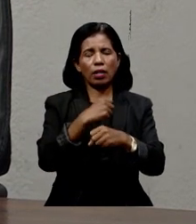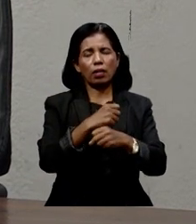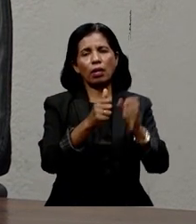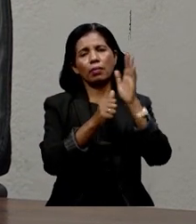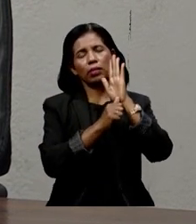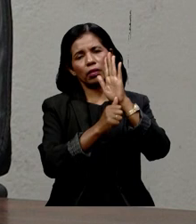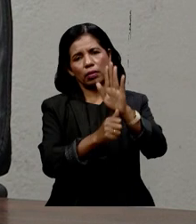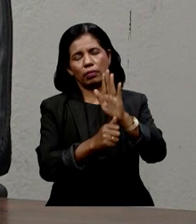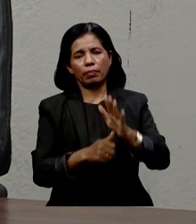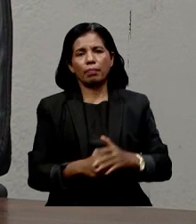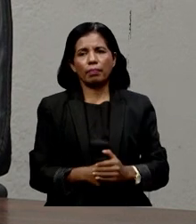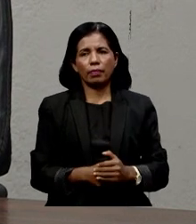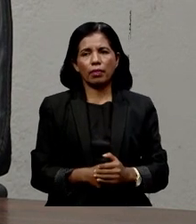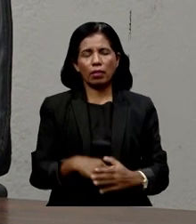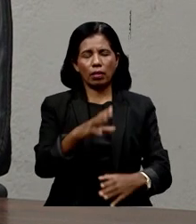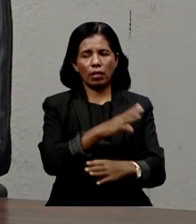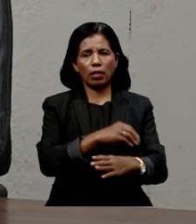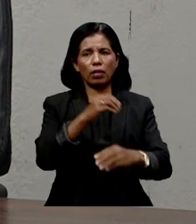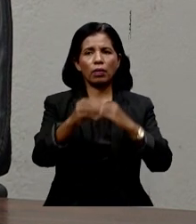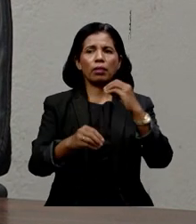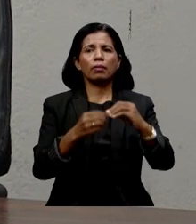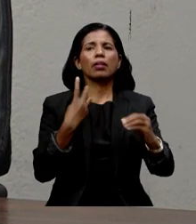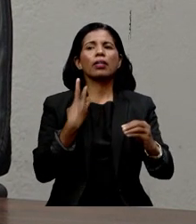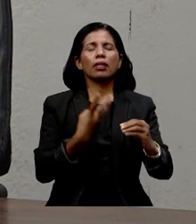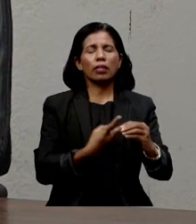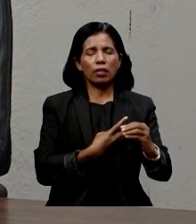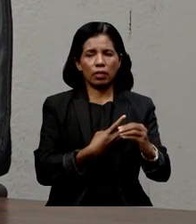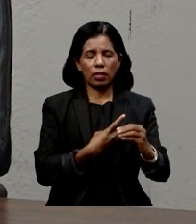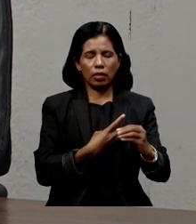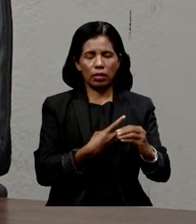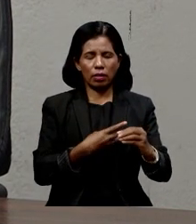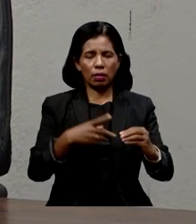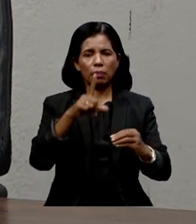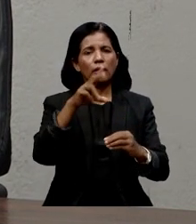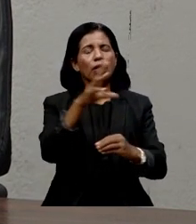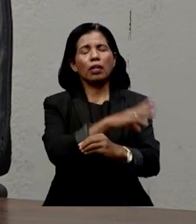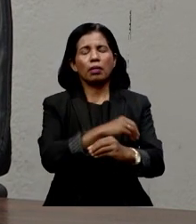filmagem. Filmes quando vai ter luta para o Murasigarnia.